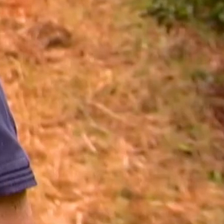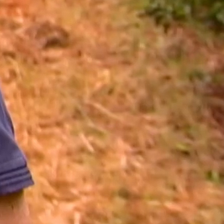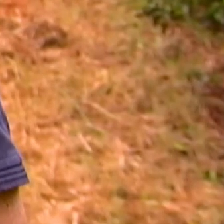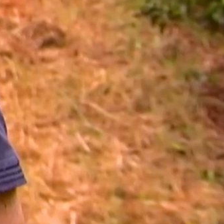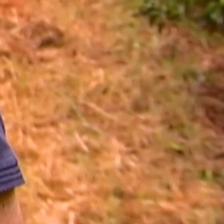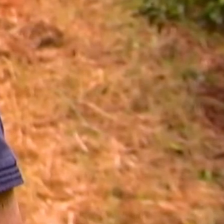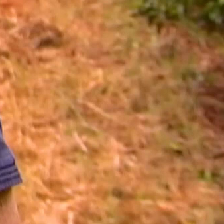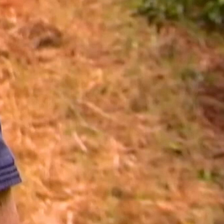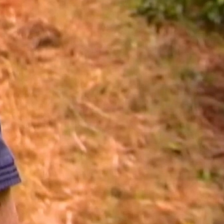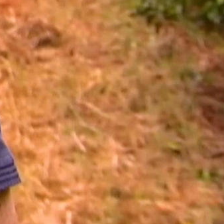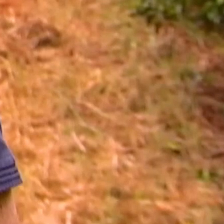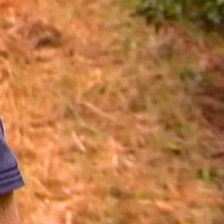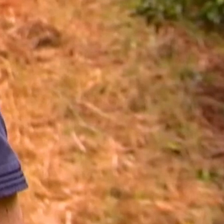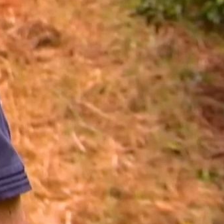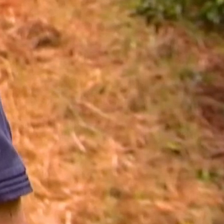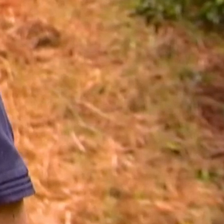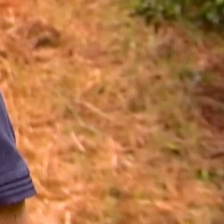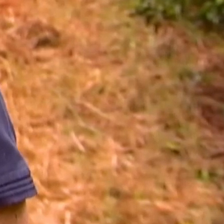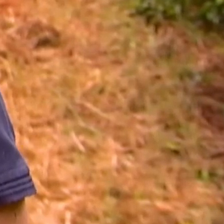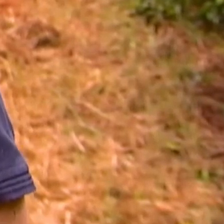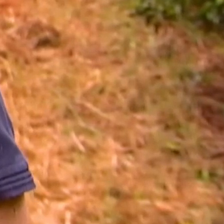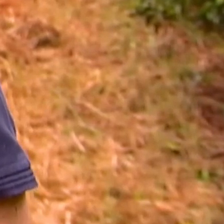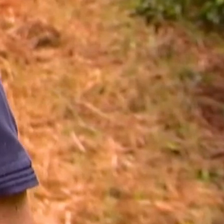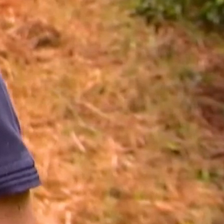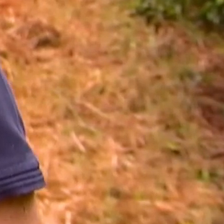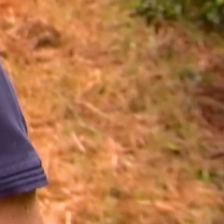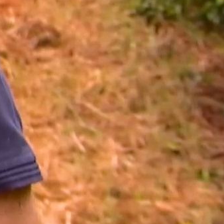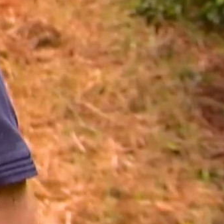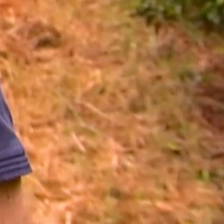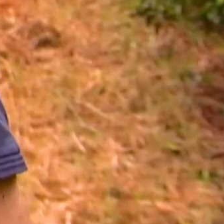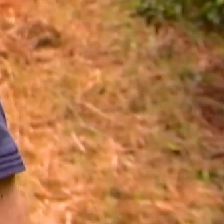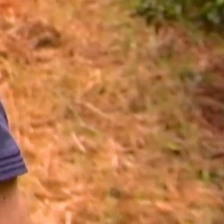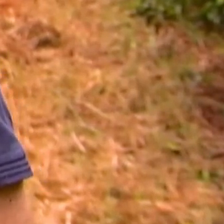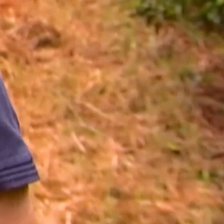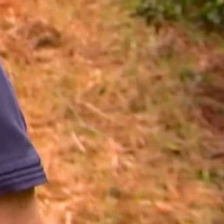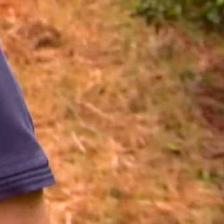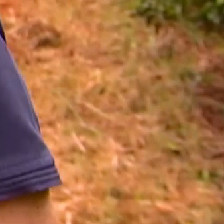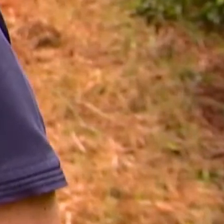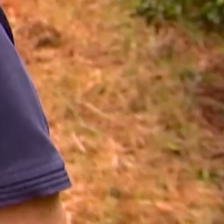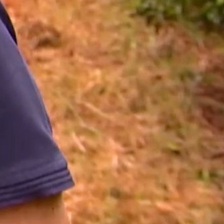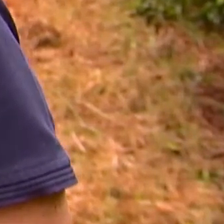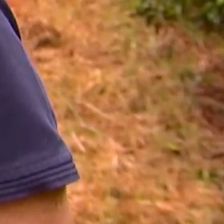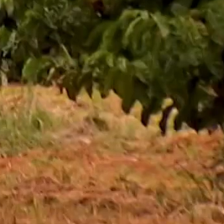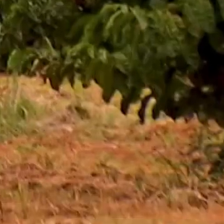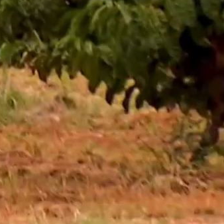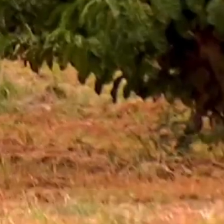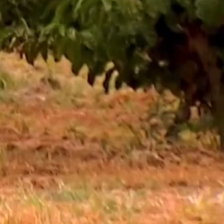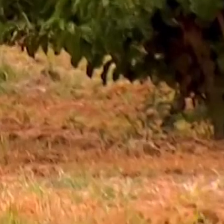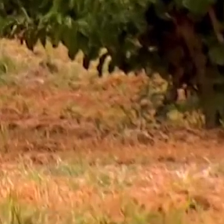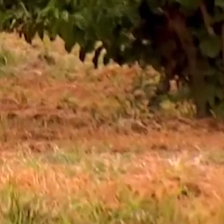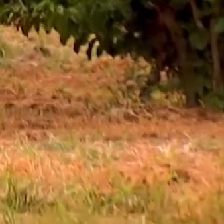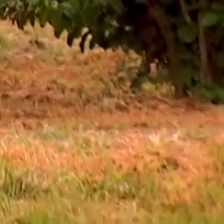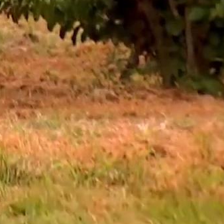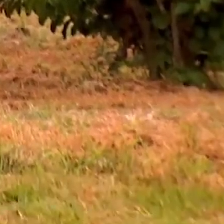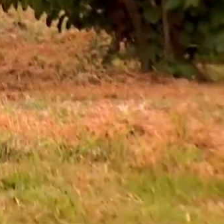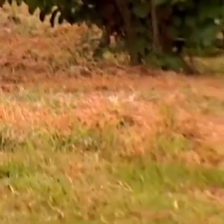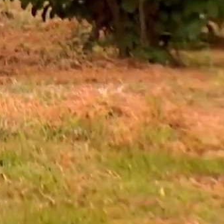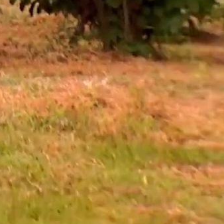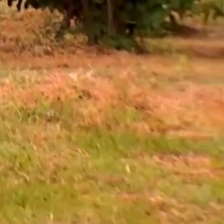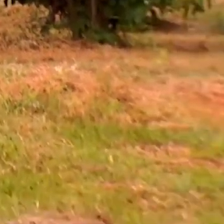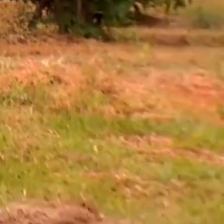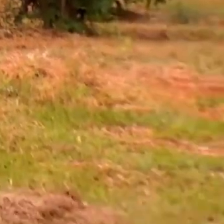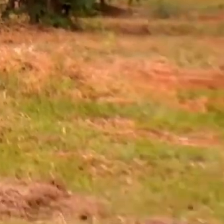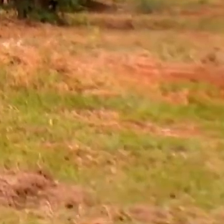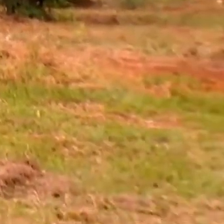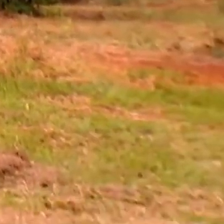excesso. Ele tem antioxidantes, tem um pouco de vitamina, né? Tem a cafeína, né? E, claro, tudo que é